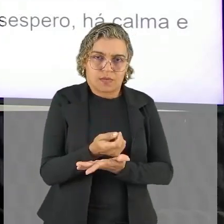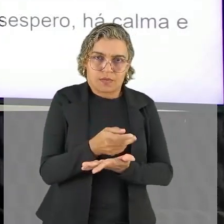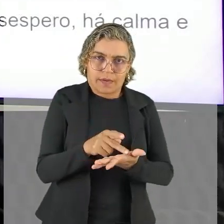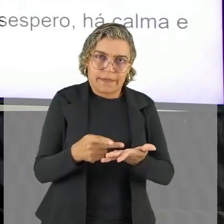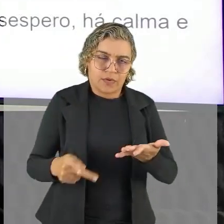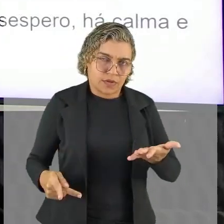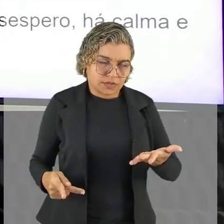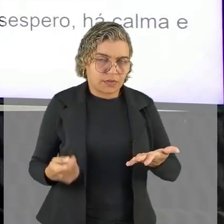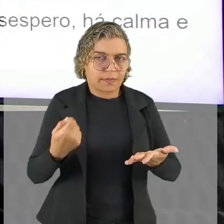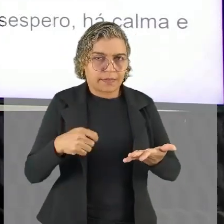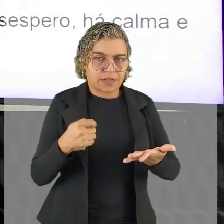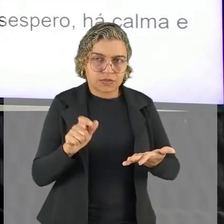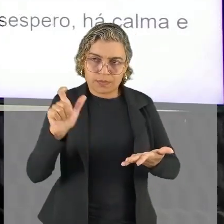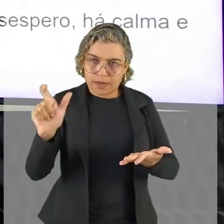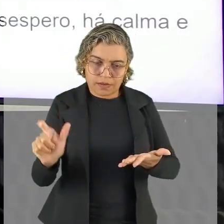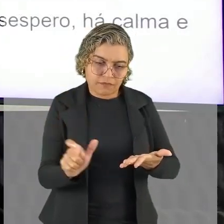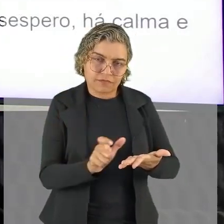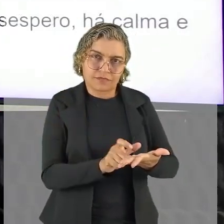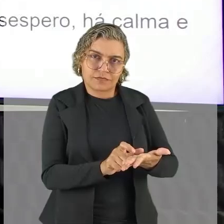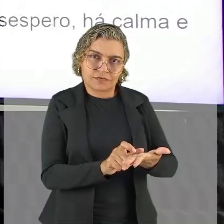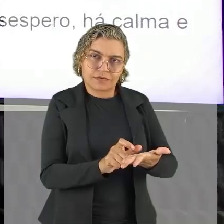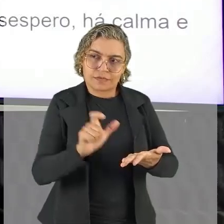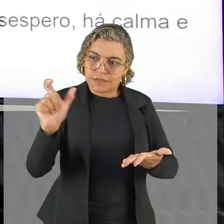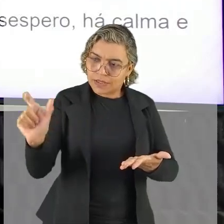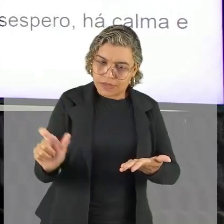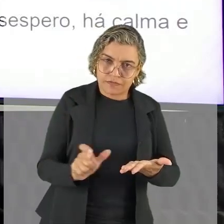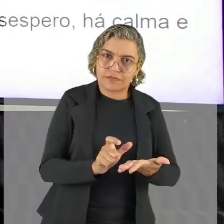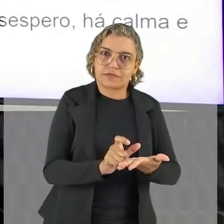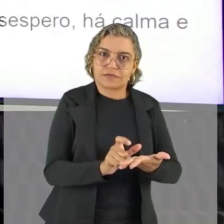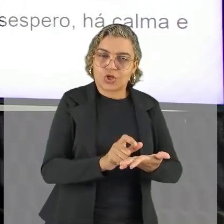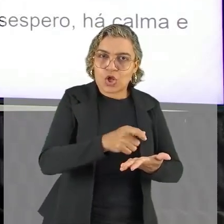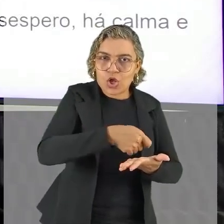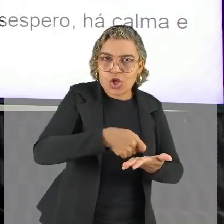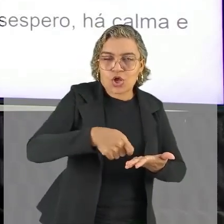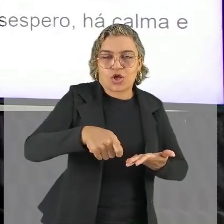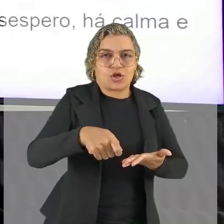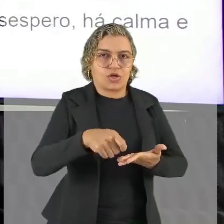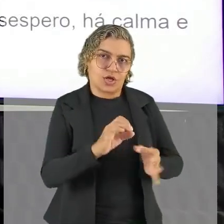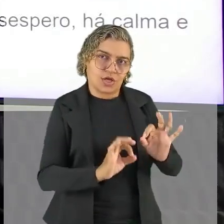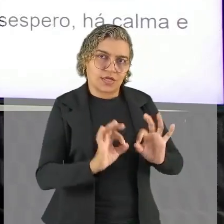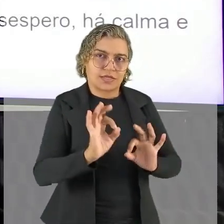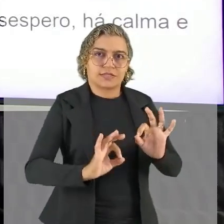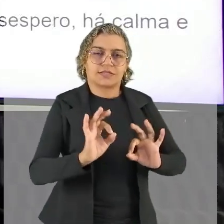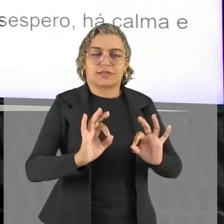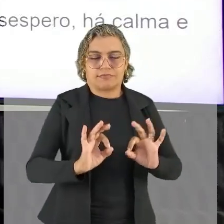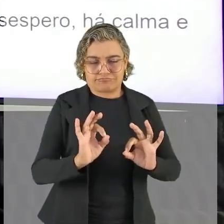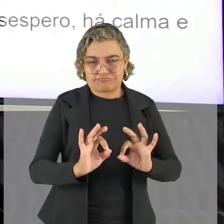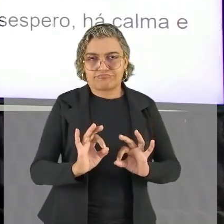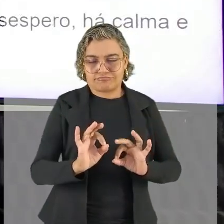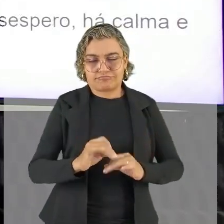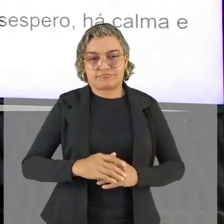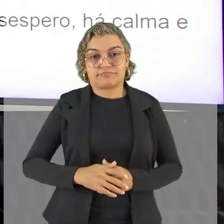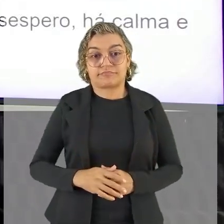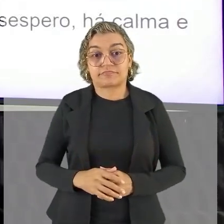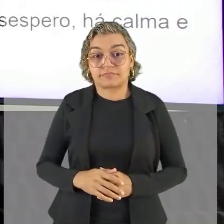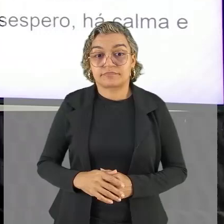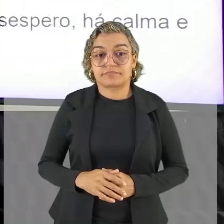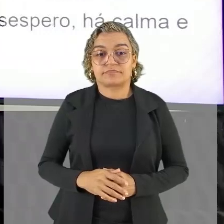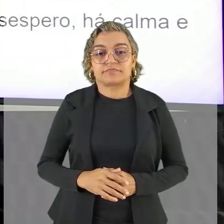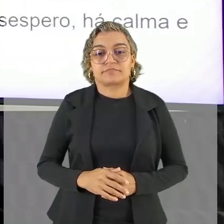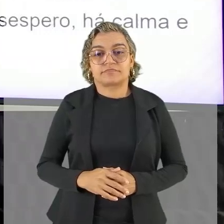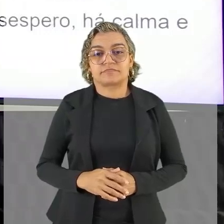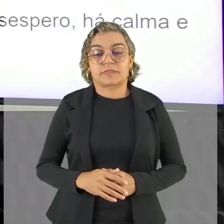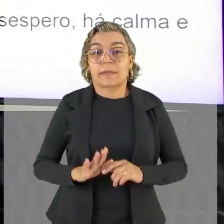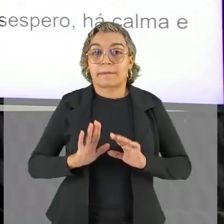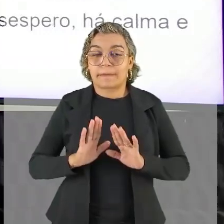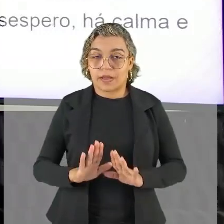poesia, eu preciso organizar as palavras, né? As minhas ideias serão colocadas no papel através das palavras. Mas eu